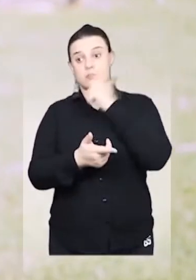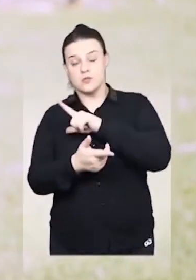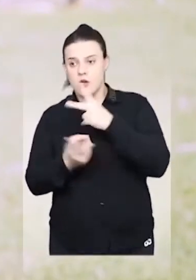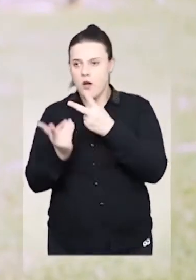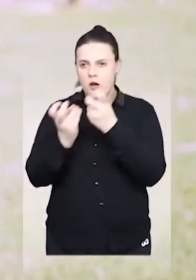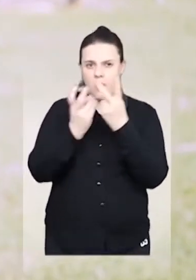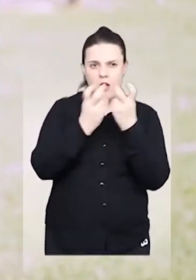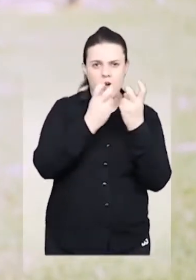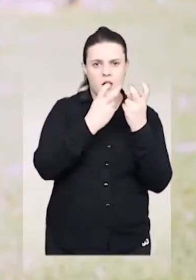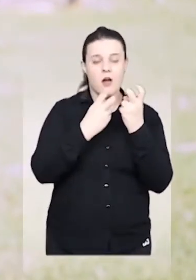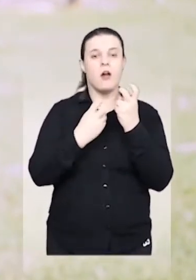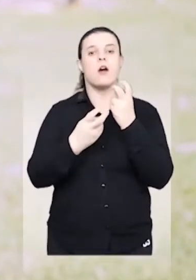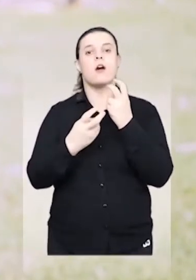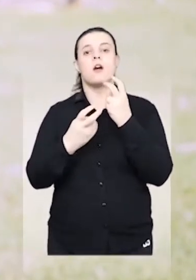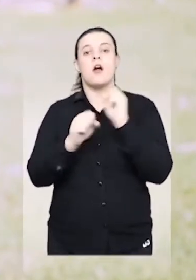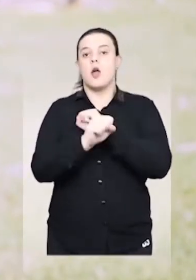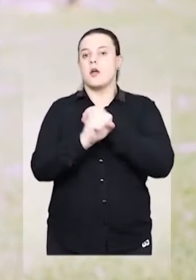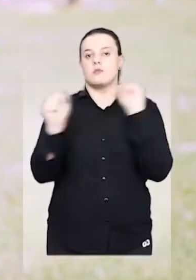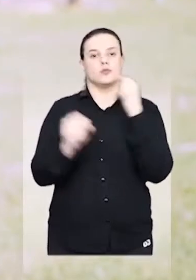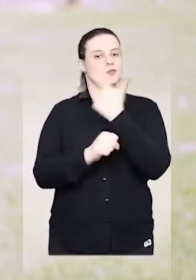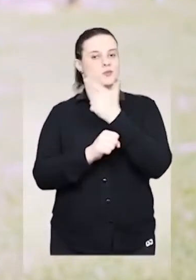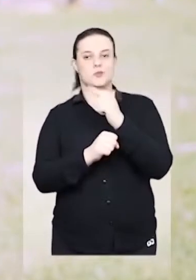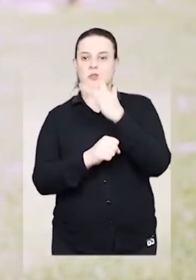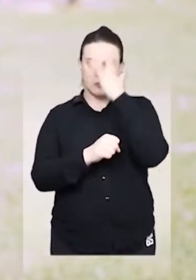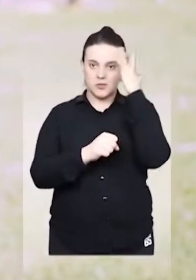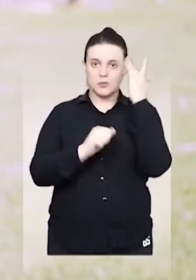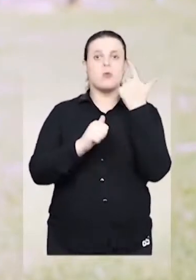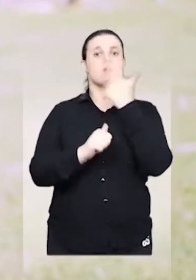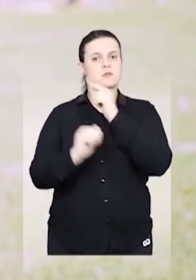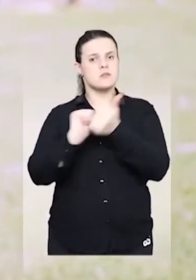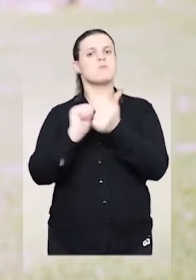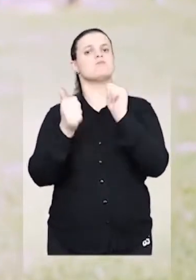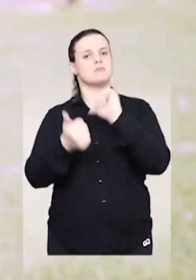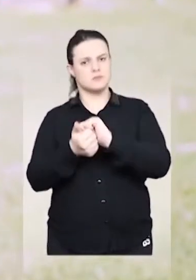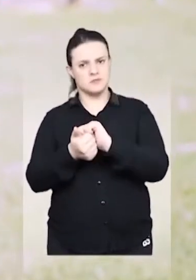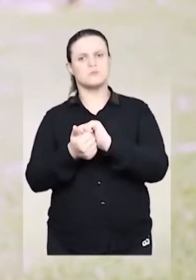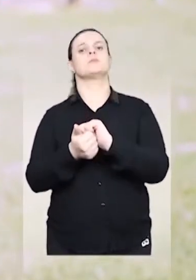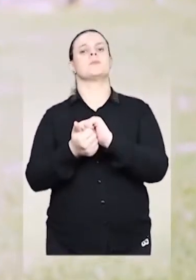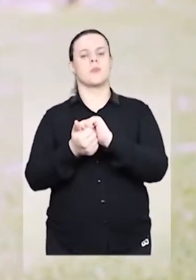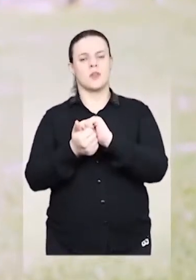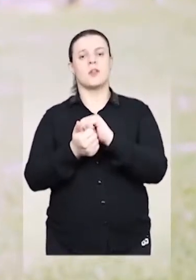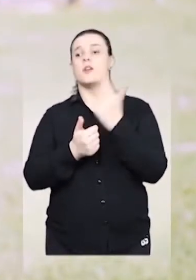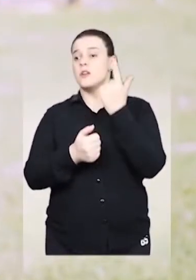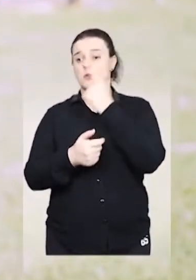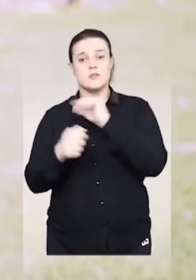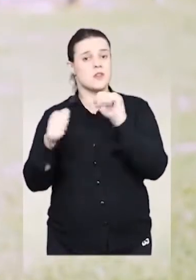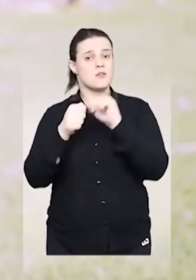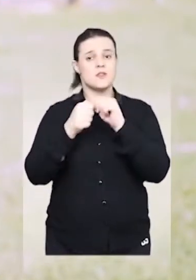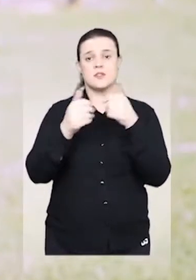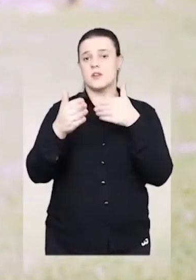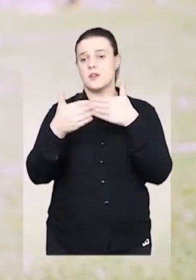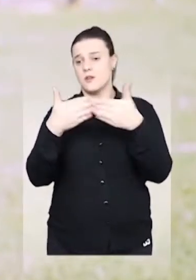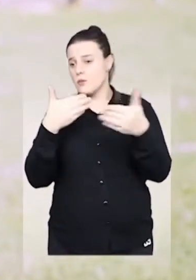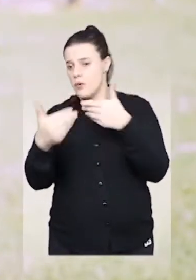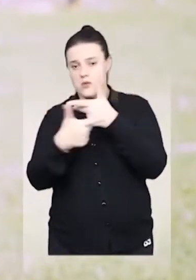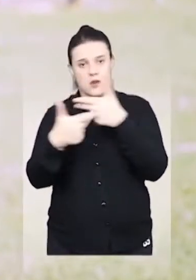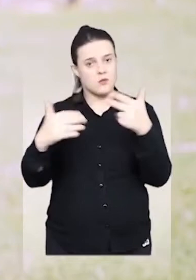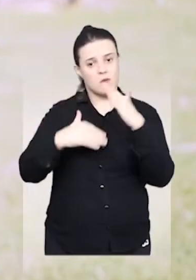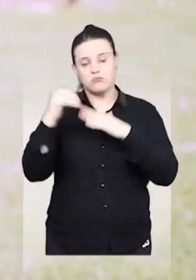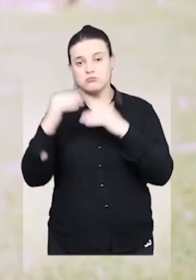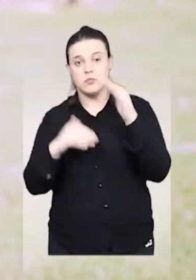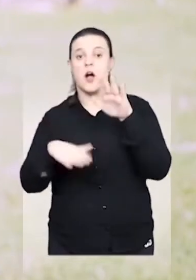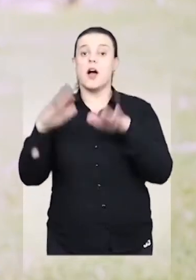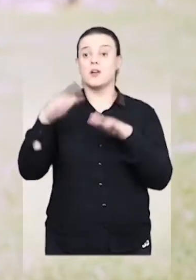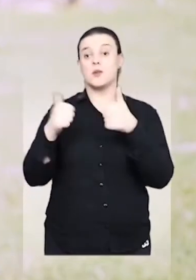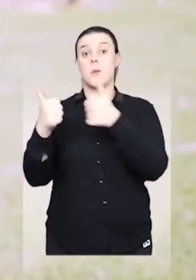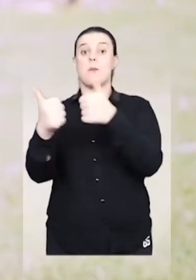e perceber que não é impossível, as pessoas se adaptam, o ser humano se adapta e ele consegue executar tarefas, às